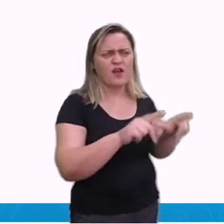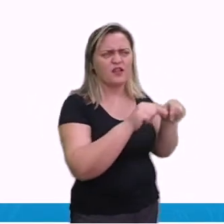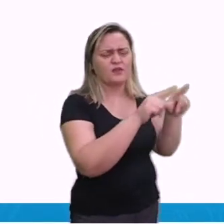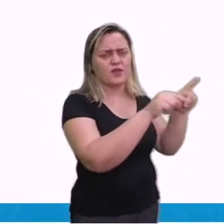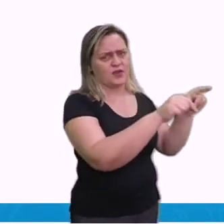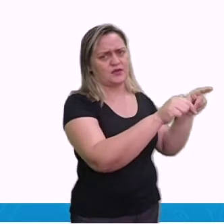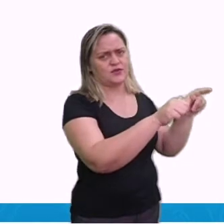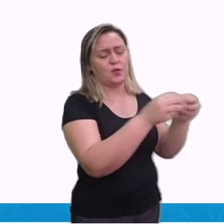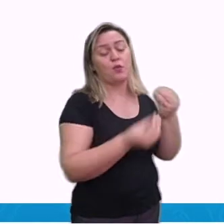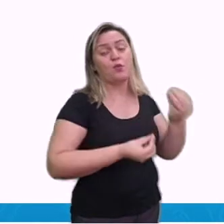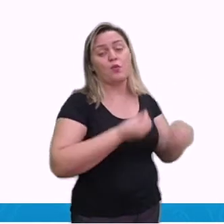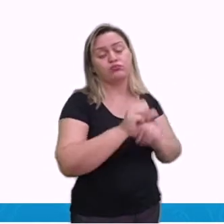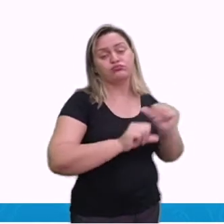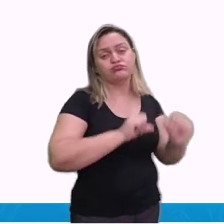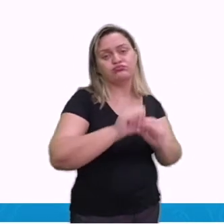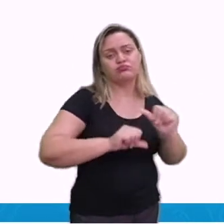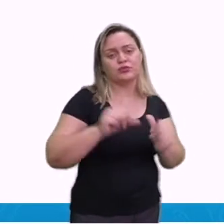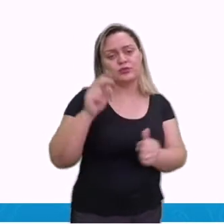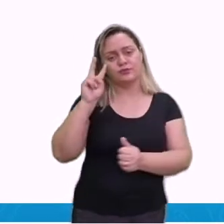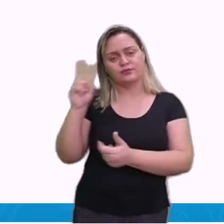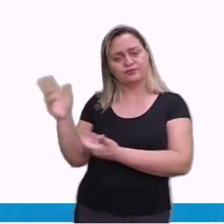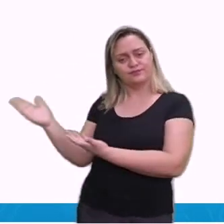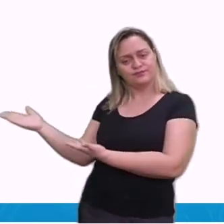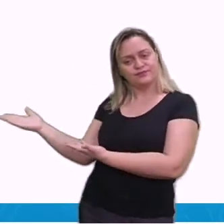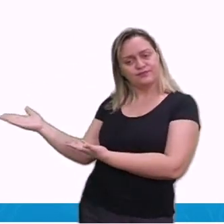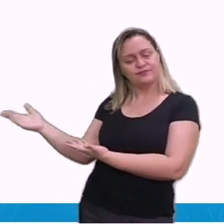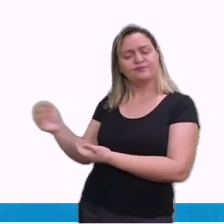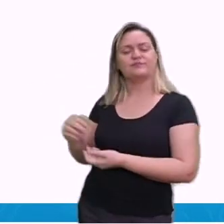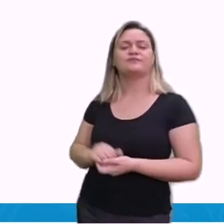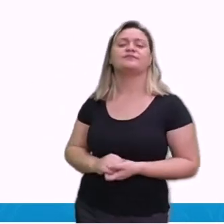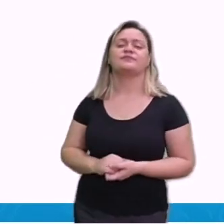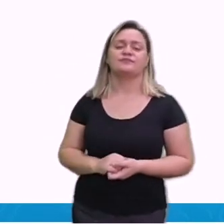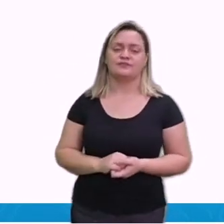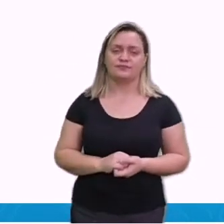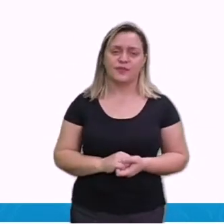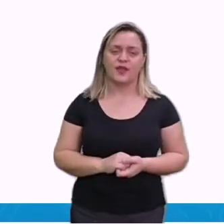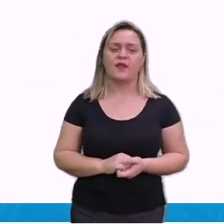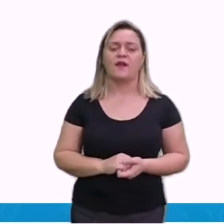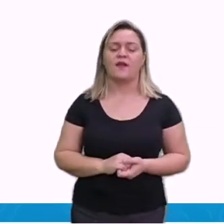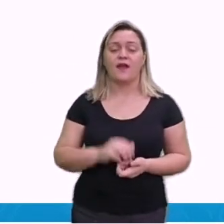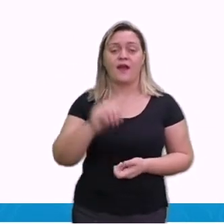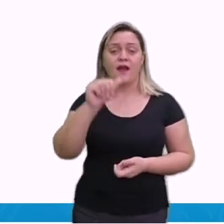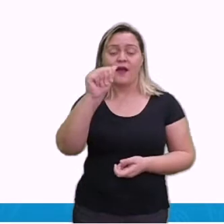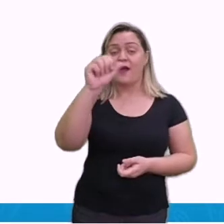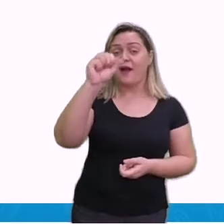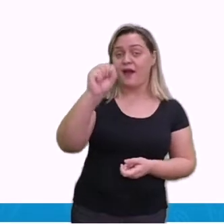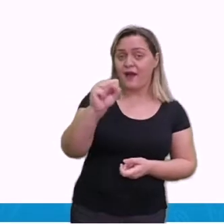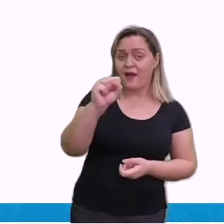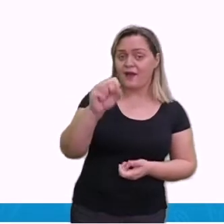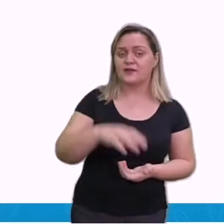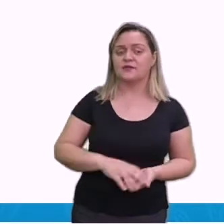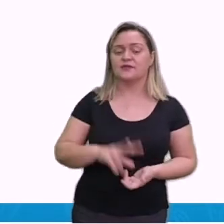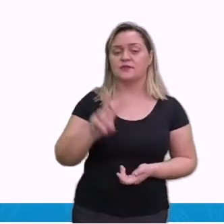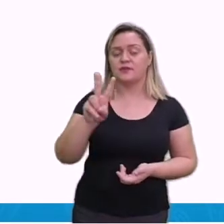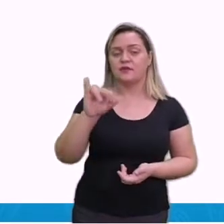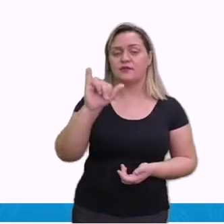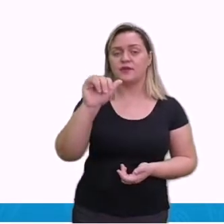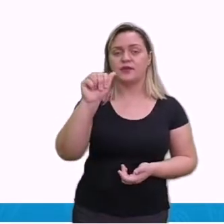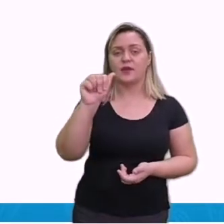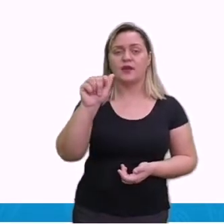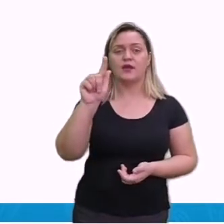maravilhosas. Então, tudo foi para o plural. A palavra maravilhosa, porque ela está se referindo a quem? A viagem. Então,